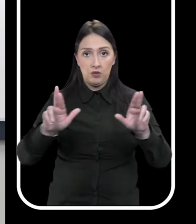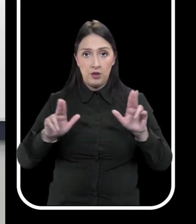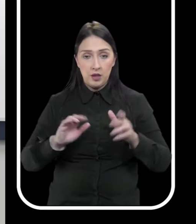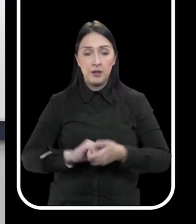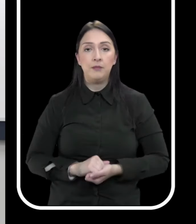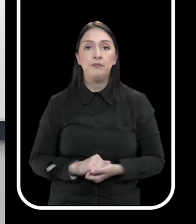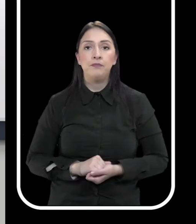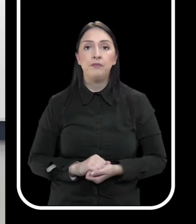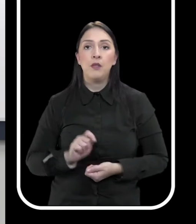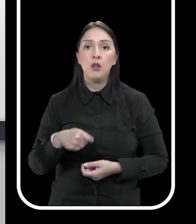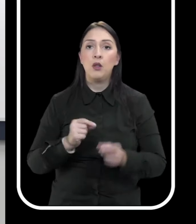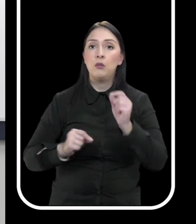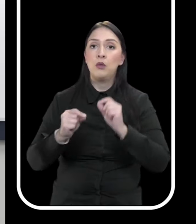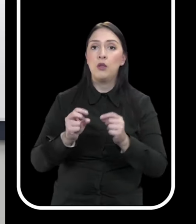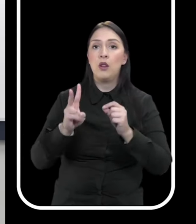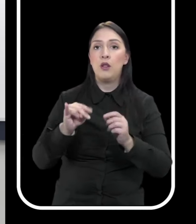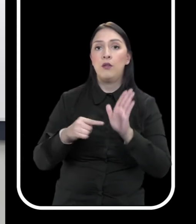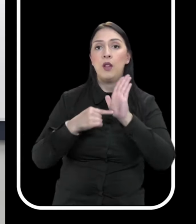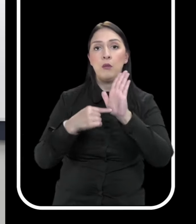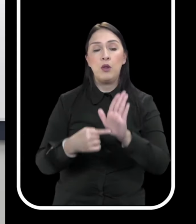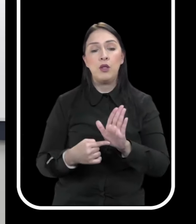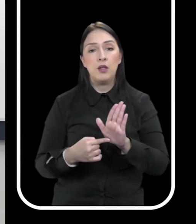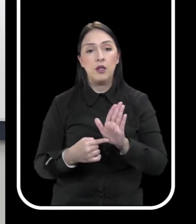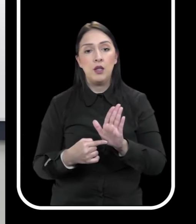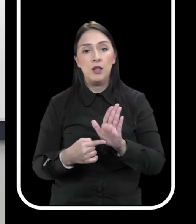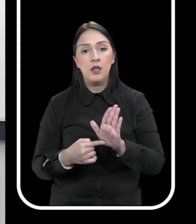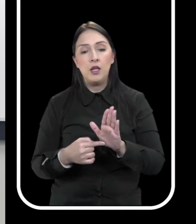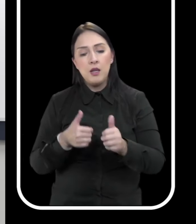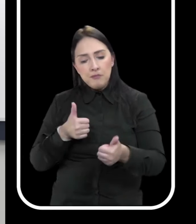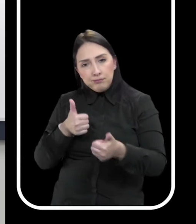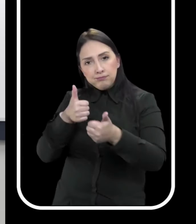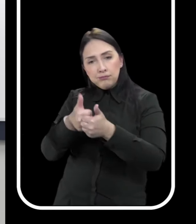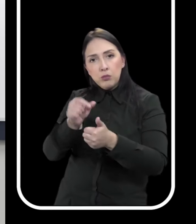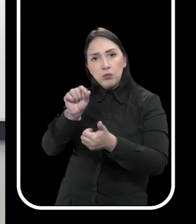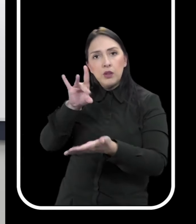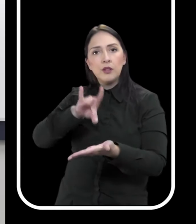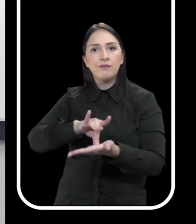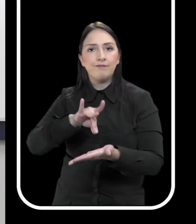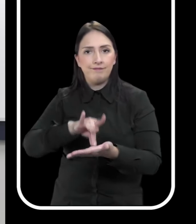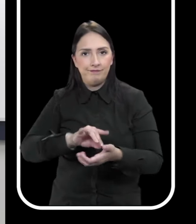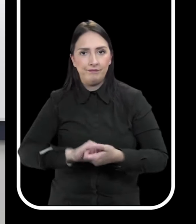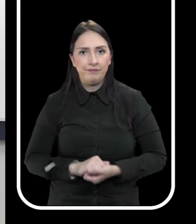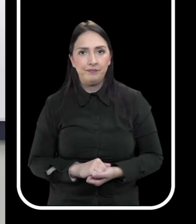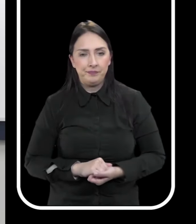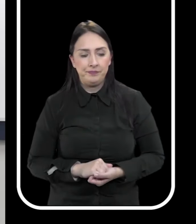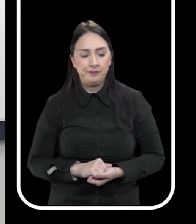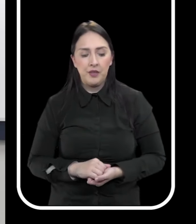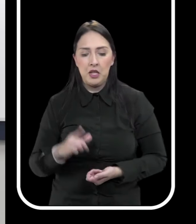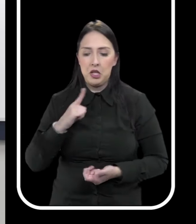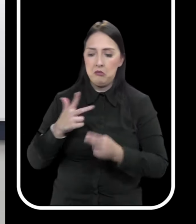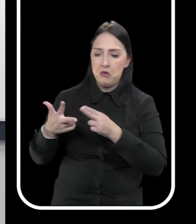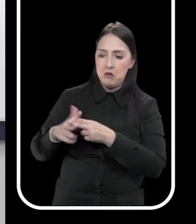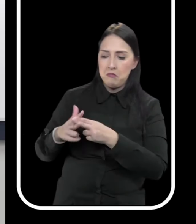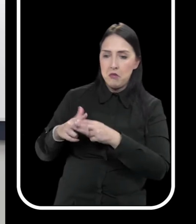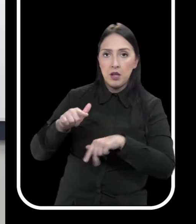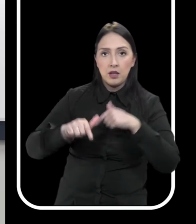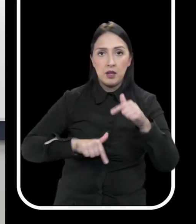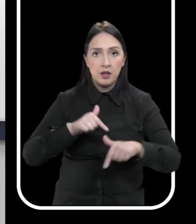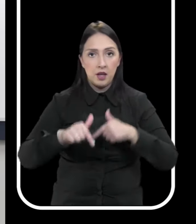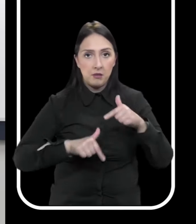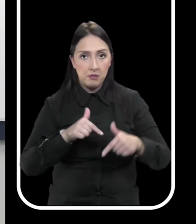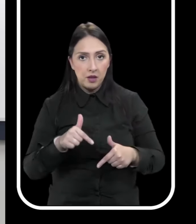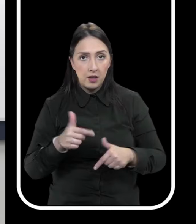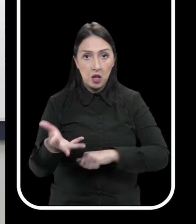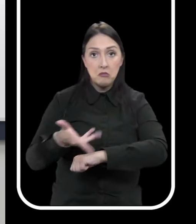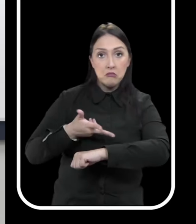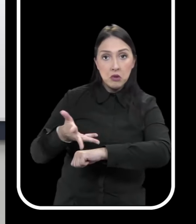situações diferenciadas, de tal modo que vai trazer isso muito próximo da realidade. Então, você tem uma máquina lá que